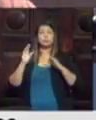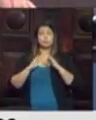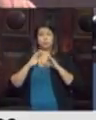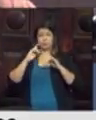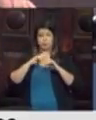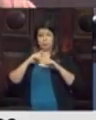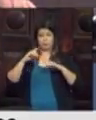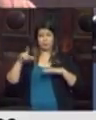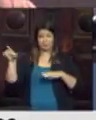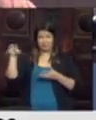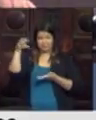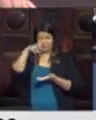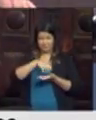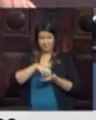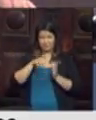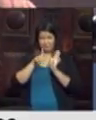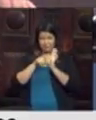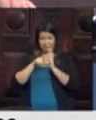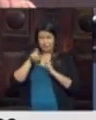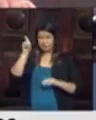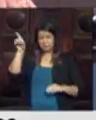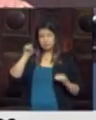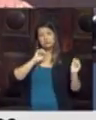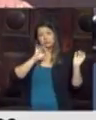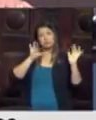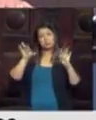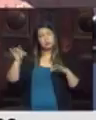participando deste ato.